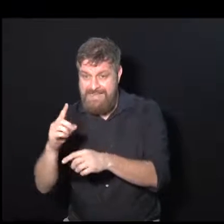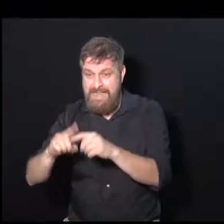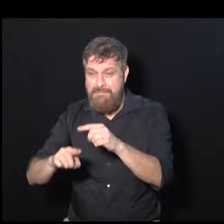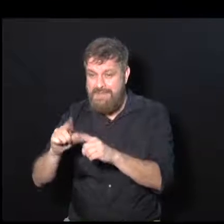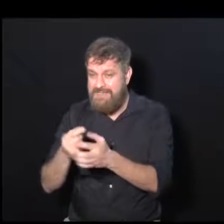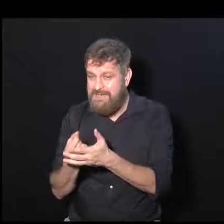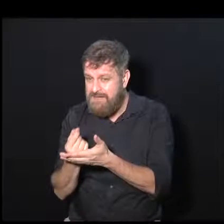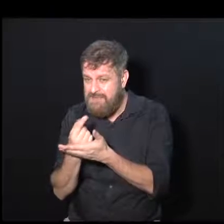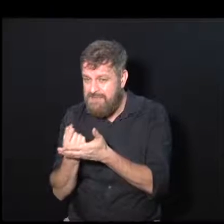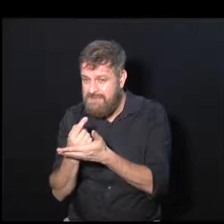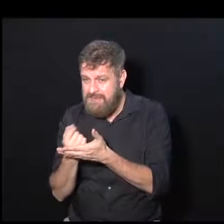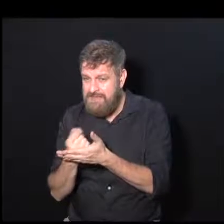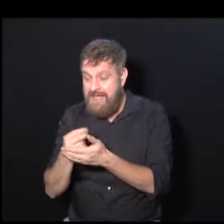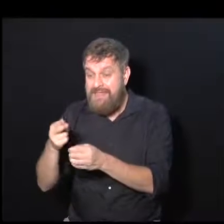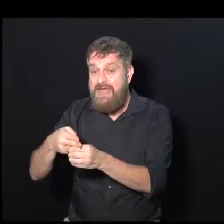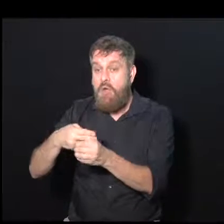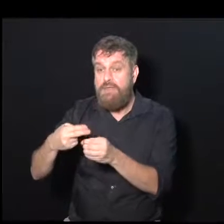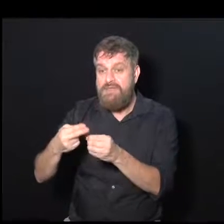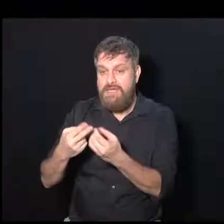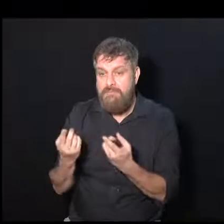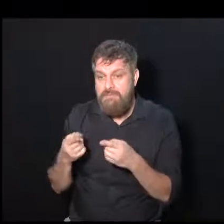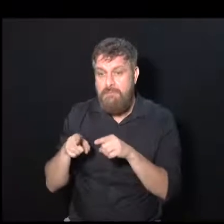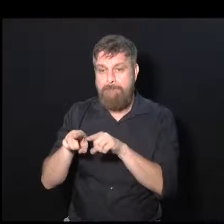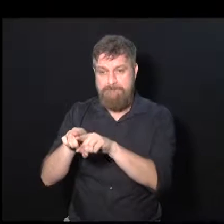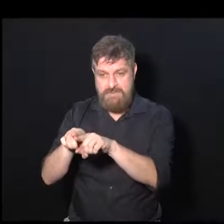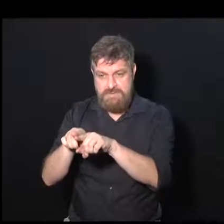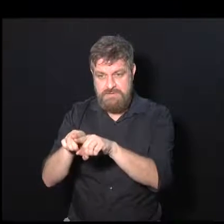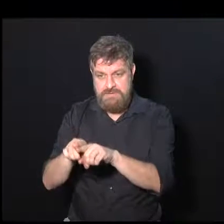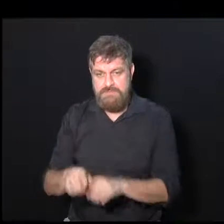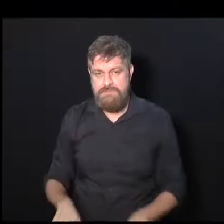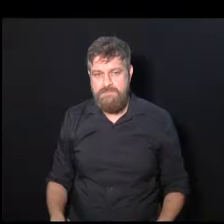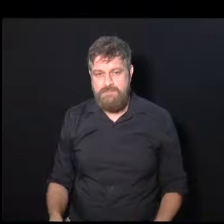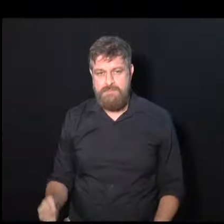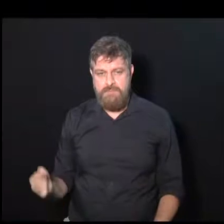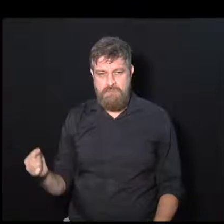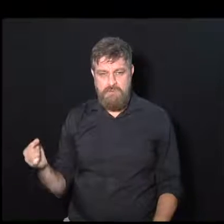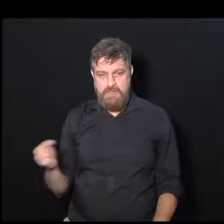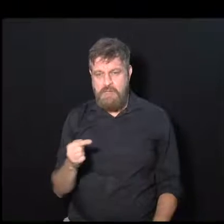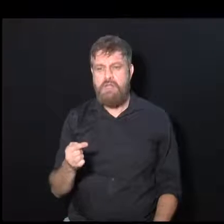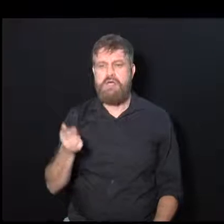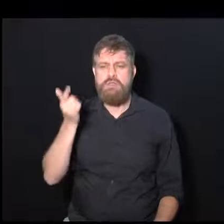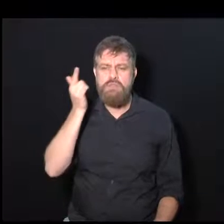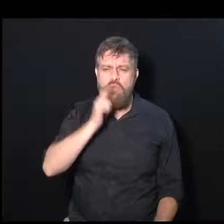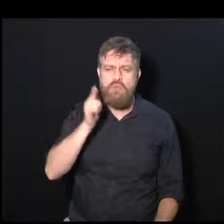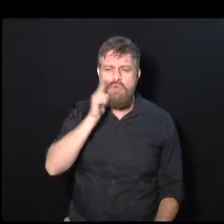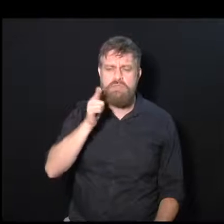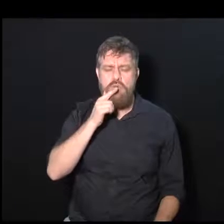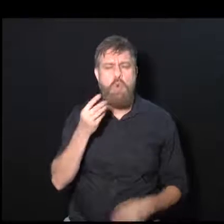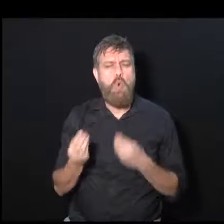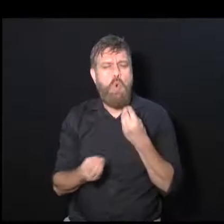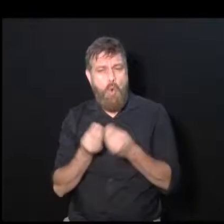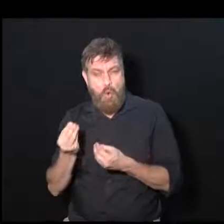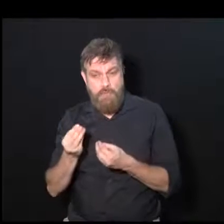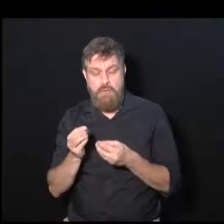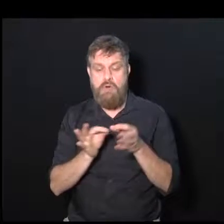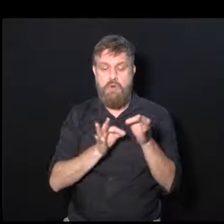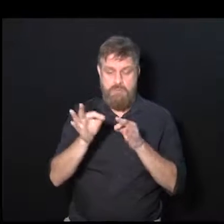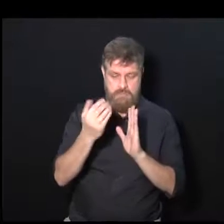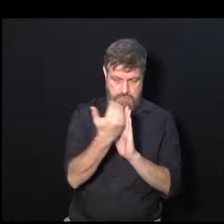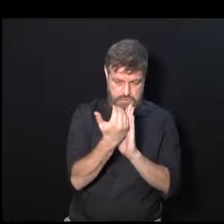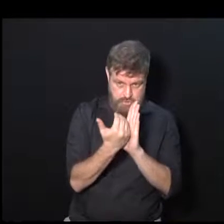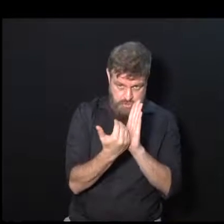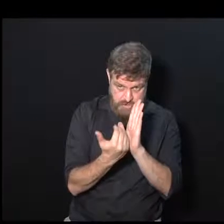do Lapaces Unicamp. Então, foi através de um projeto, que